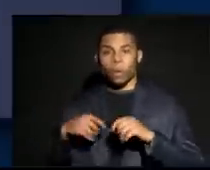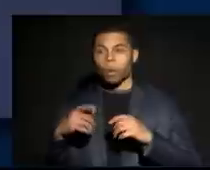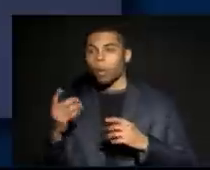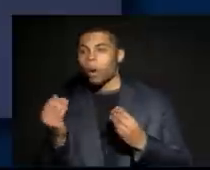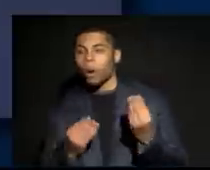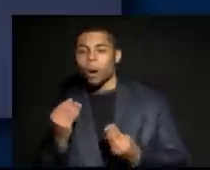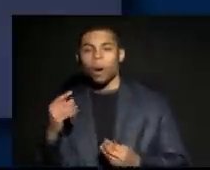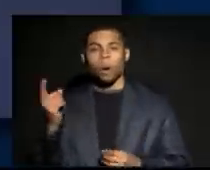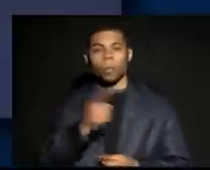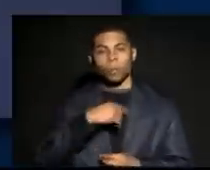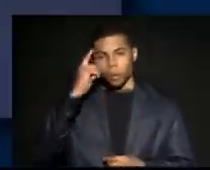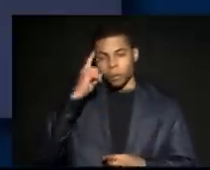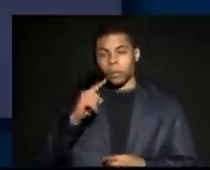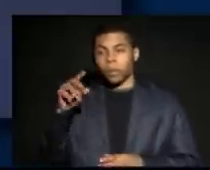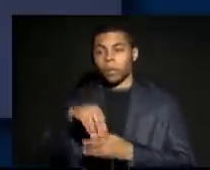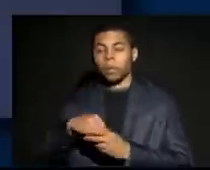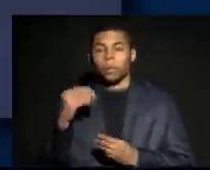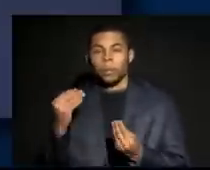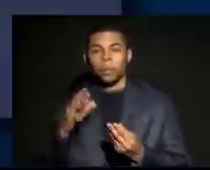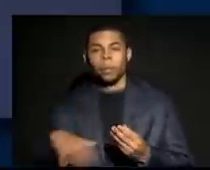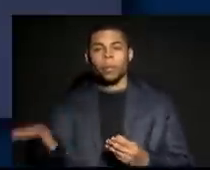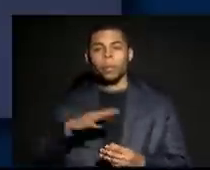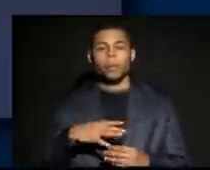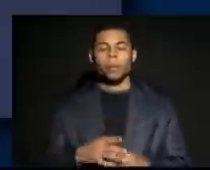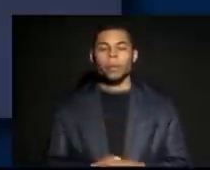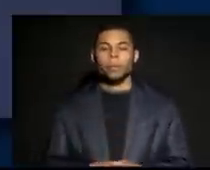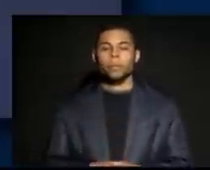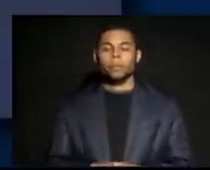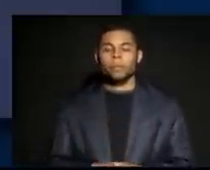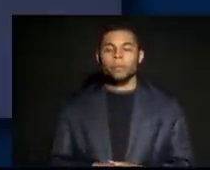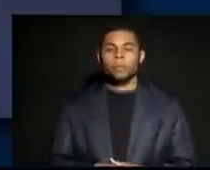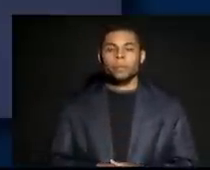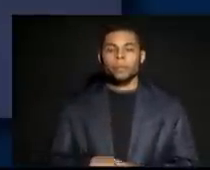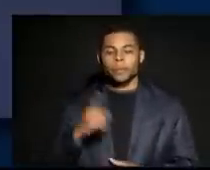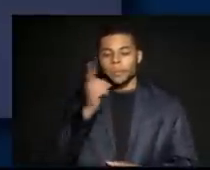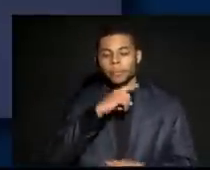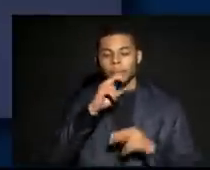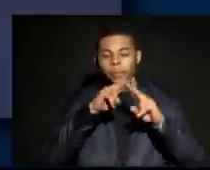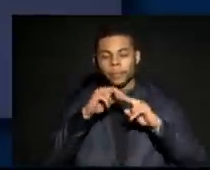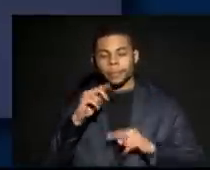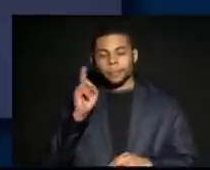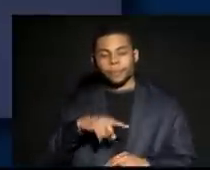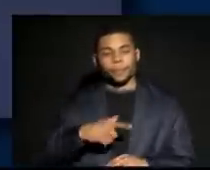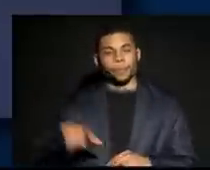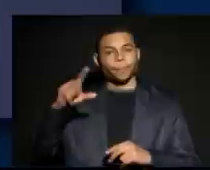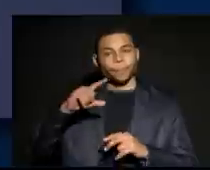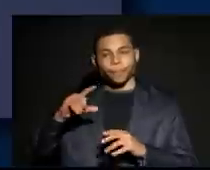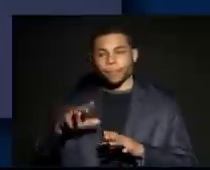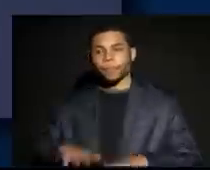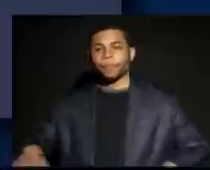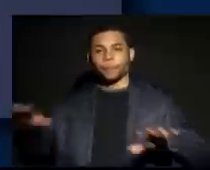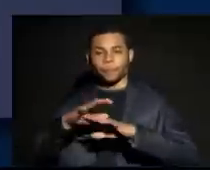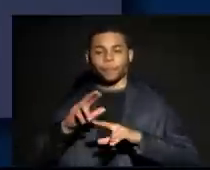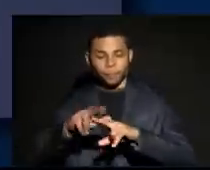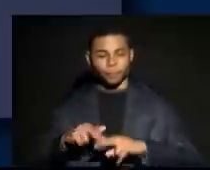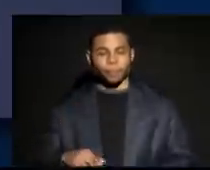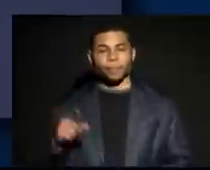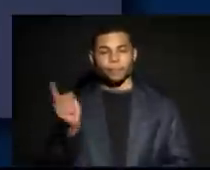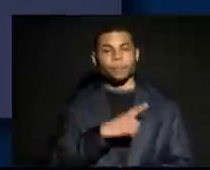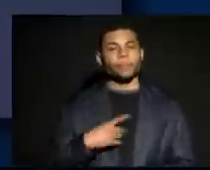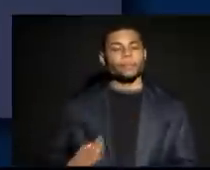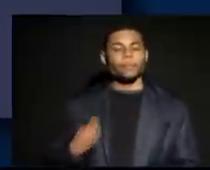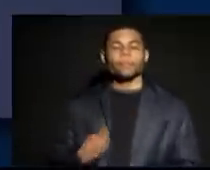entender muito a dinâmica daquele mercado a região é foi para esse outro mundo e É nesse mundo